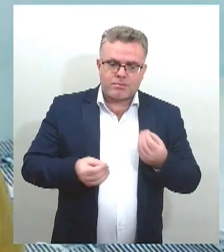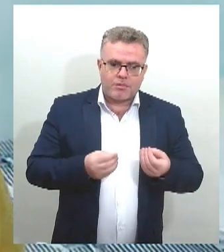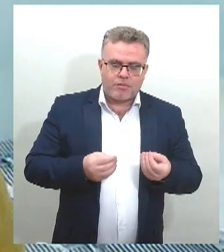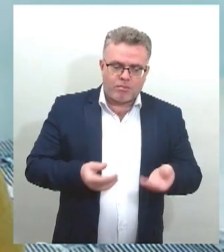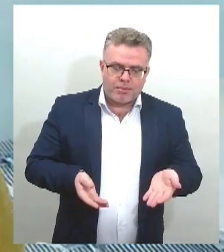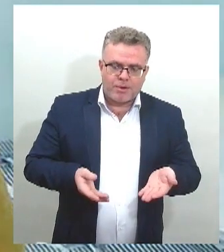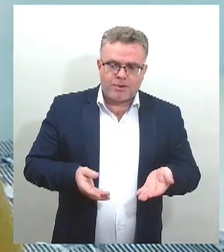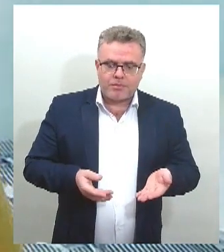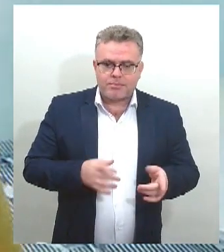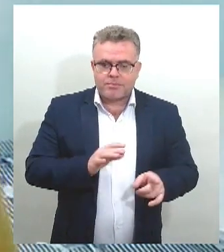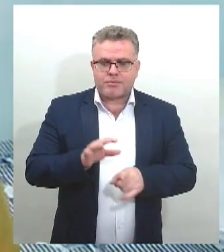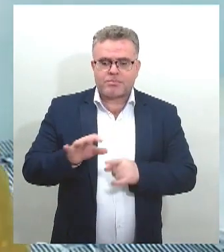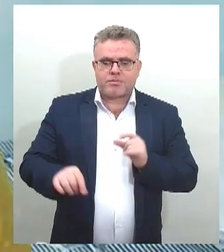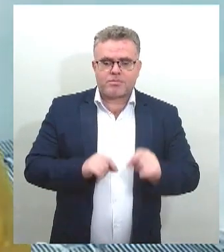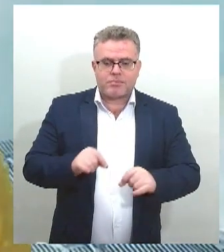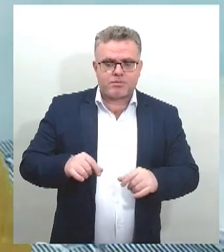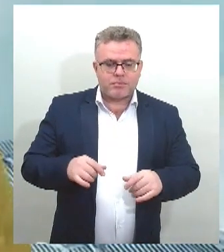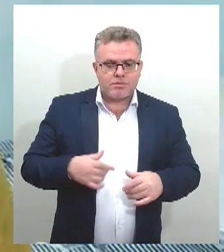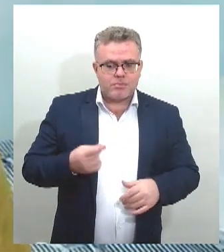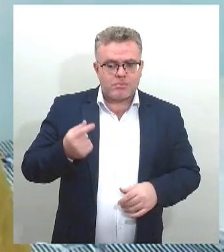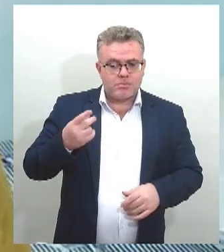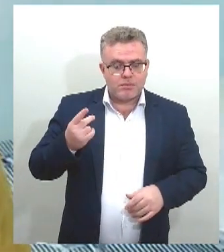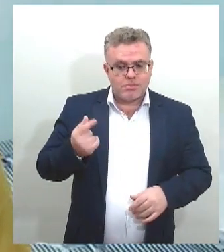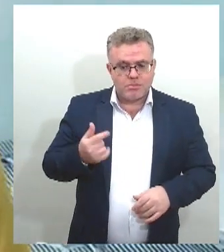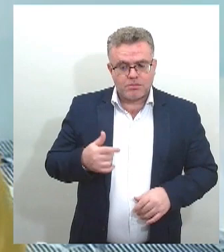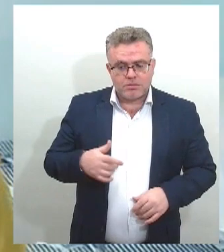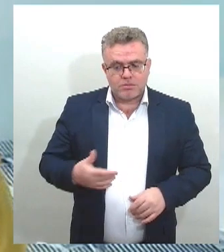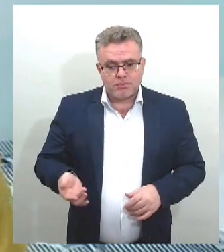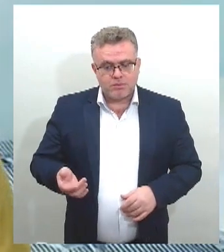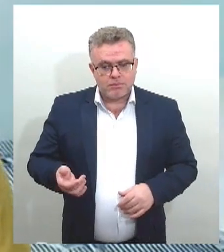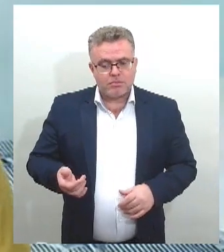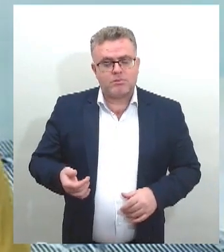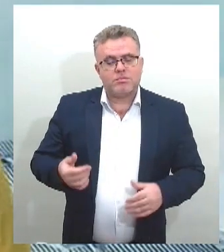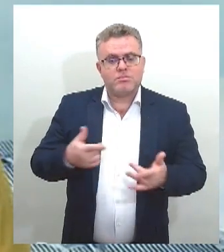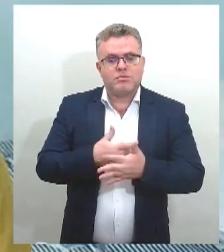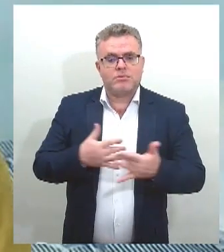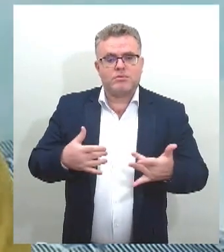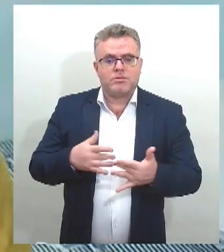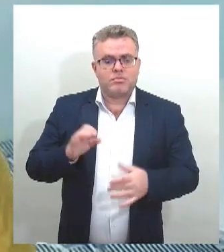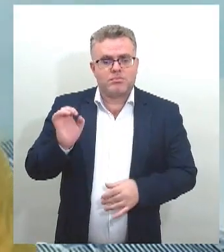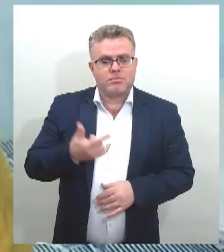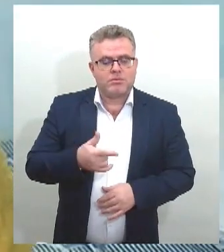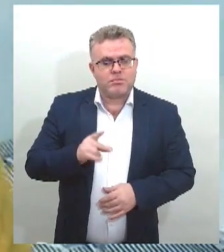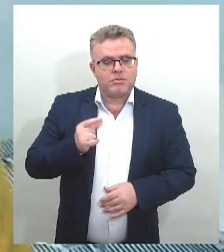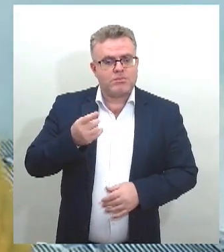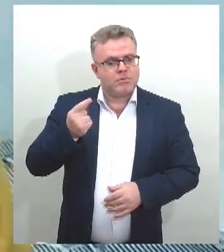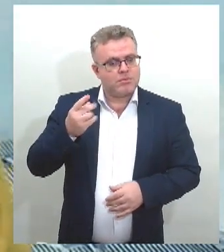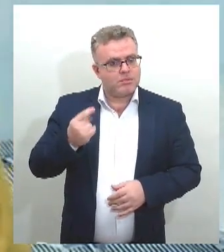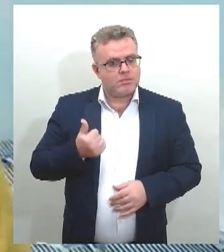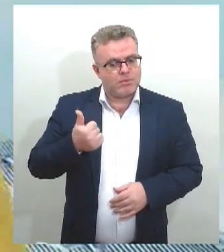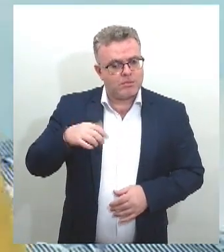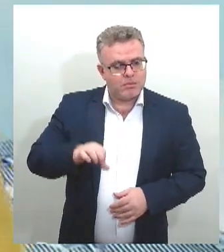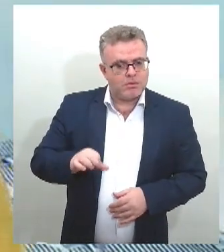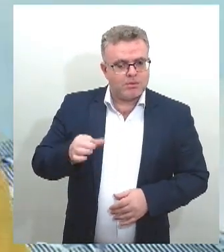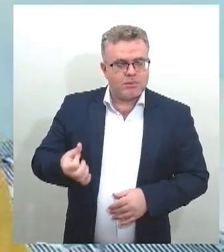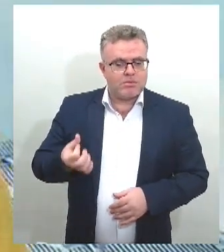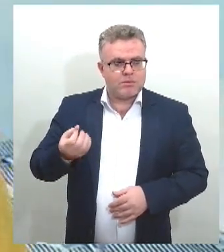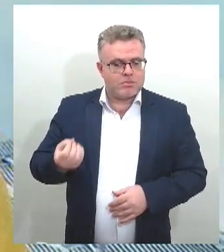uma convenção na cidade de Estância, né, ainda na década de 60 do Império. E logo após,